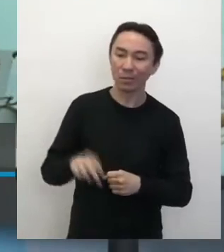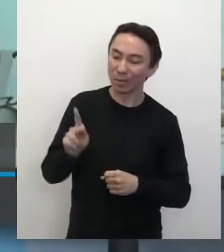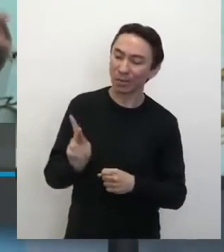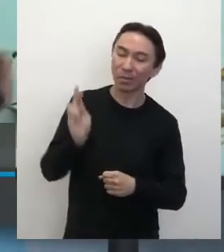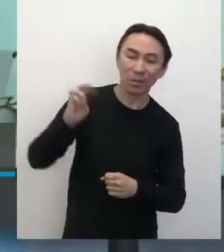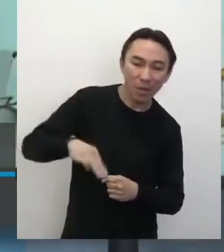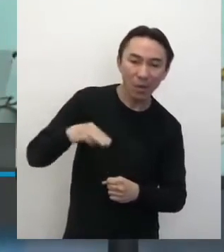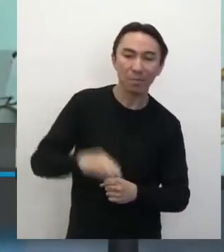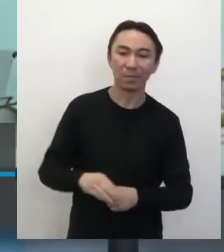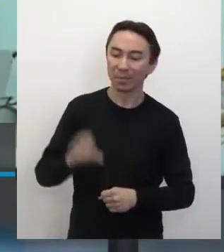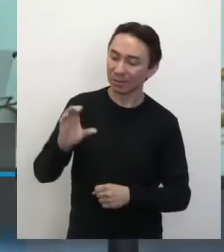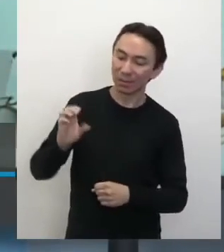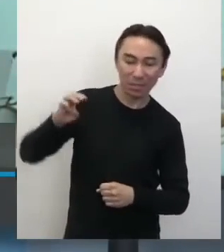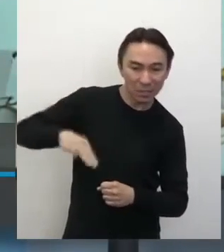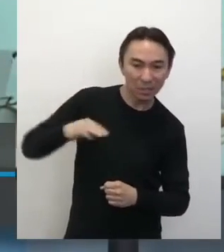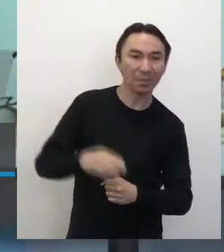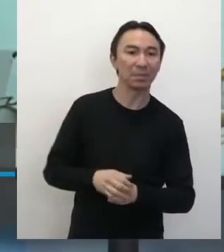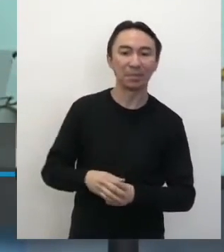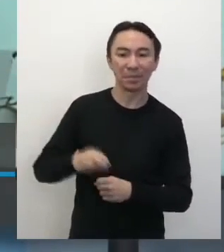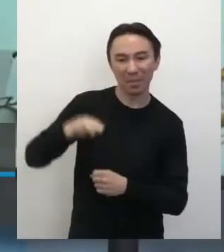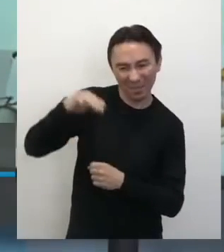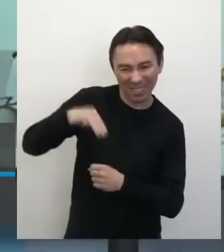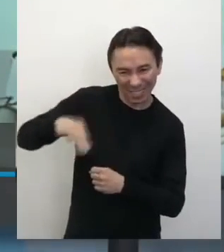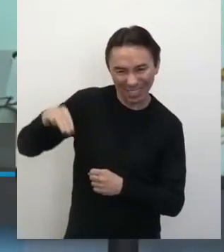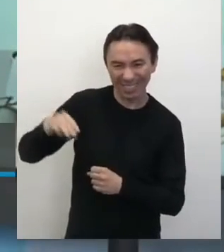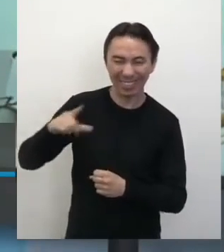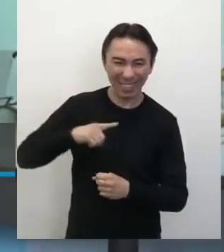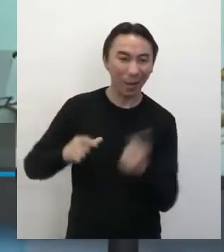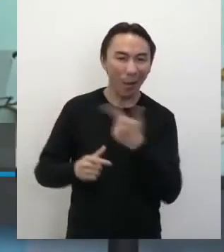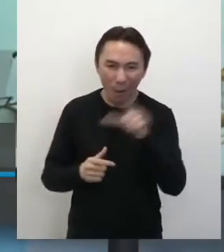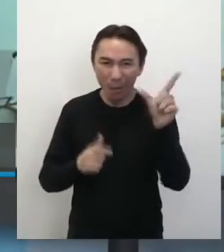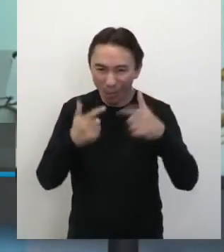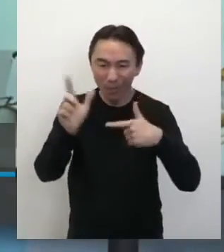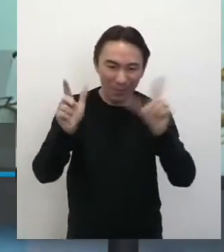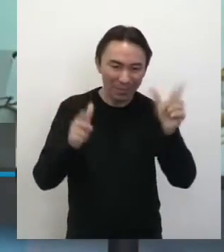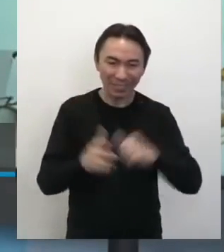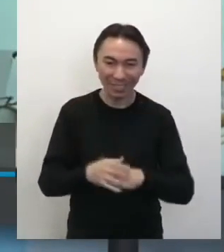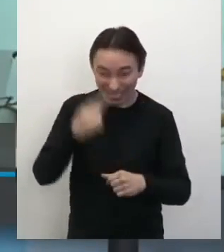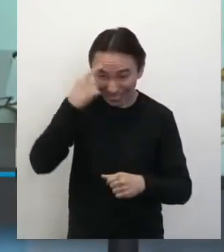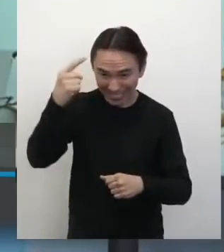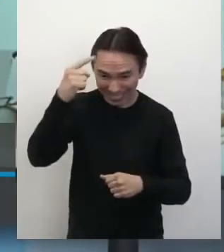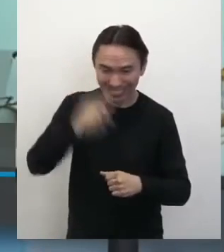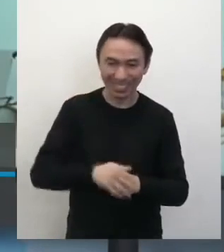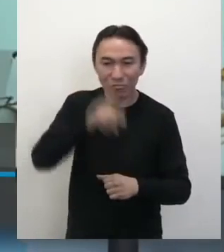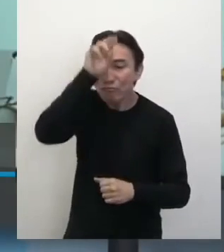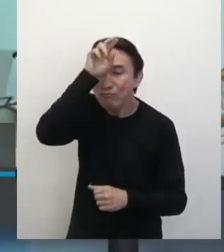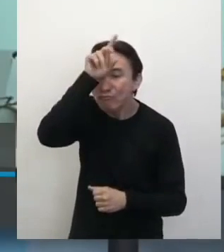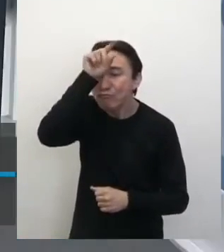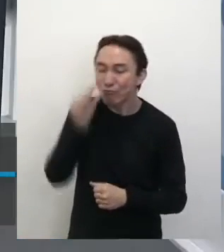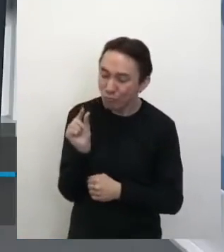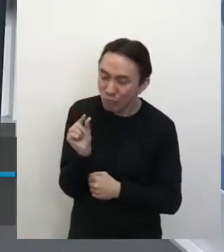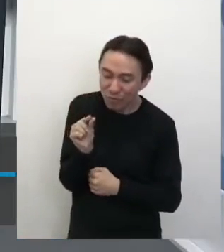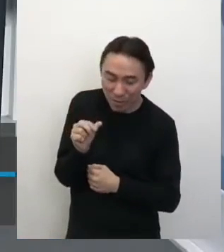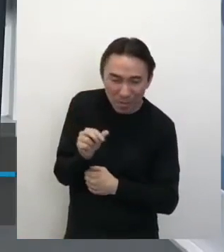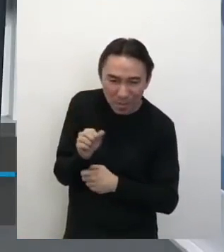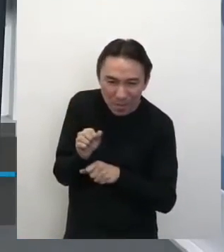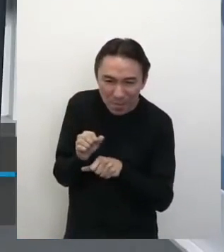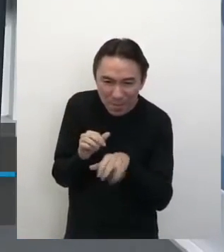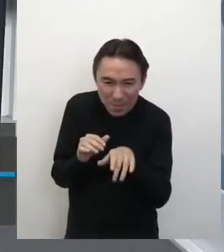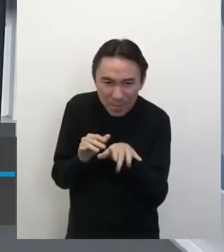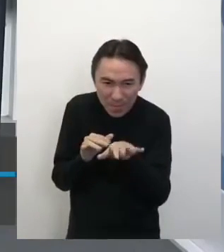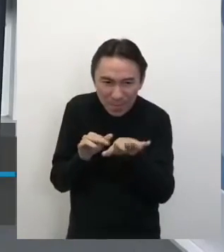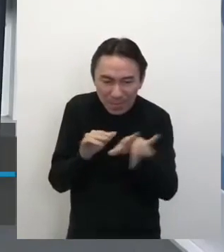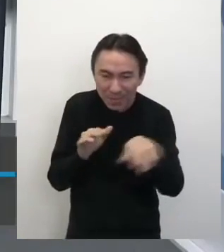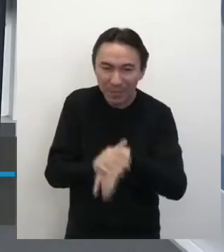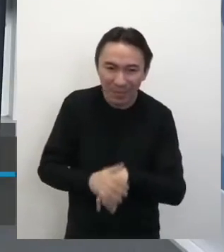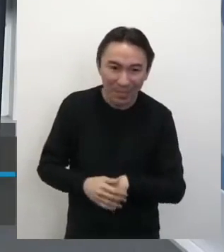Teve outras palavrinhas aí, né? Você lembra das formiguinhas? Pois é, a gente vai falar um pouquinho delas de novo hoje. O Jonas gosta, ele